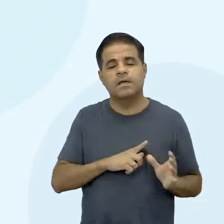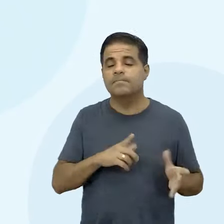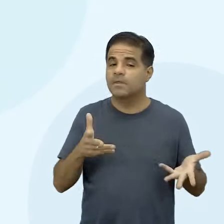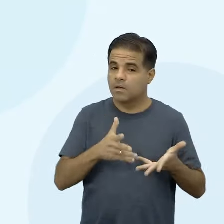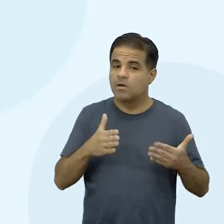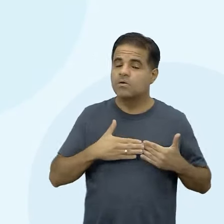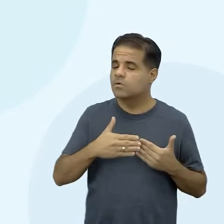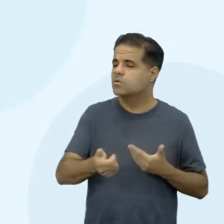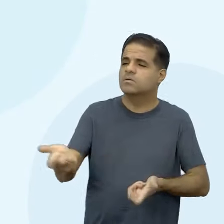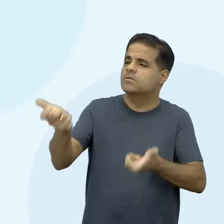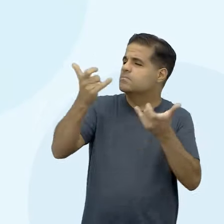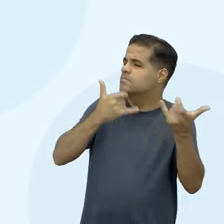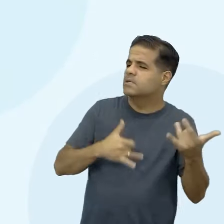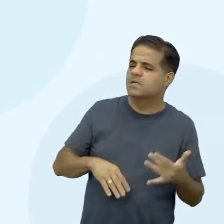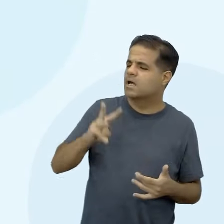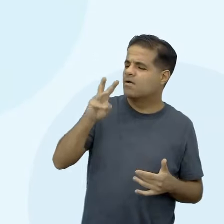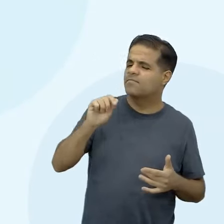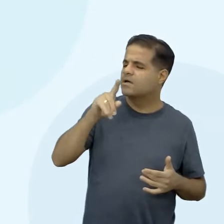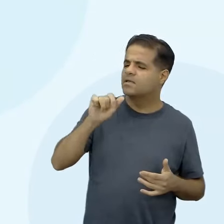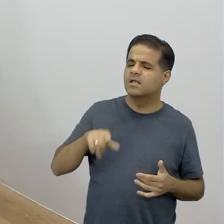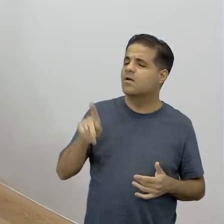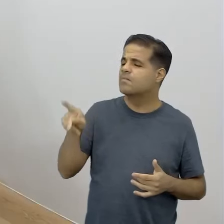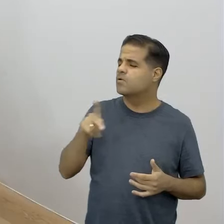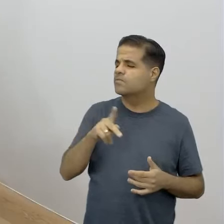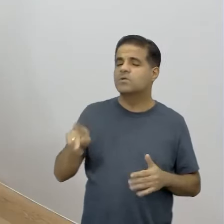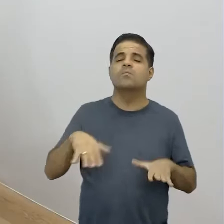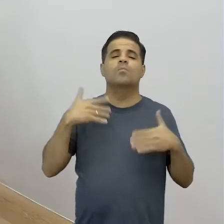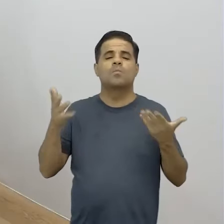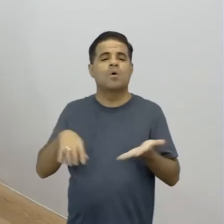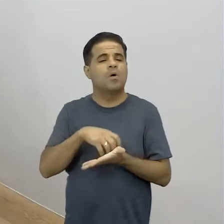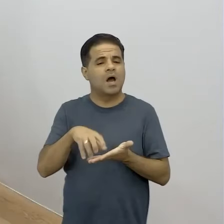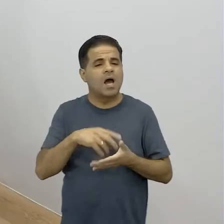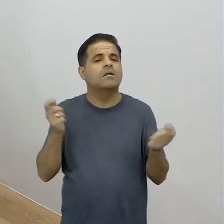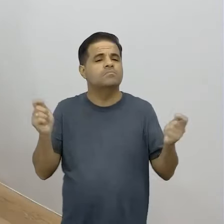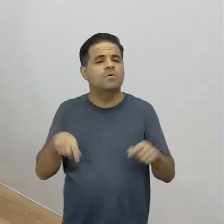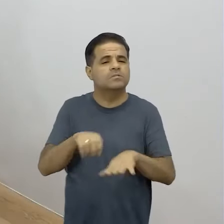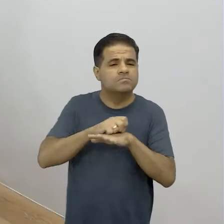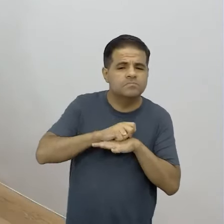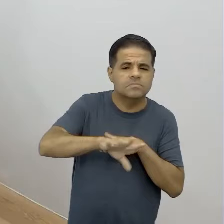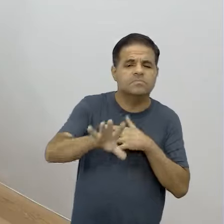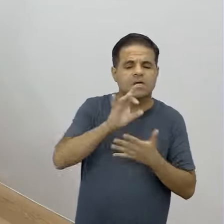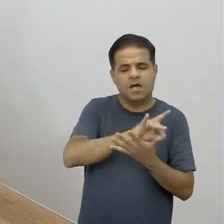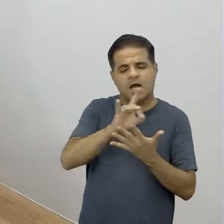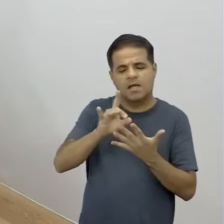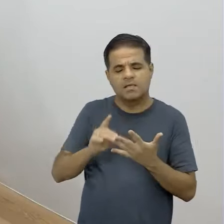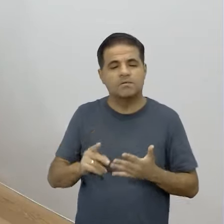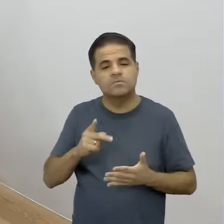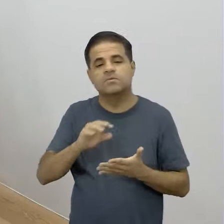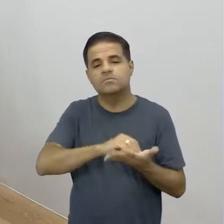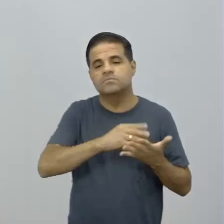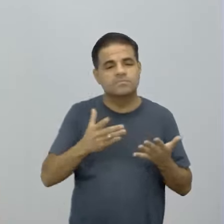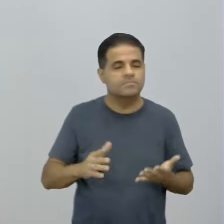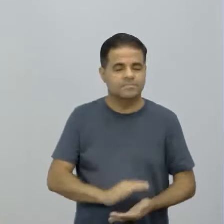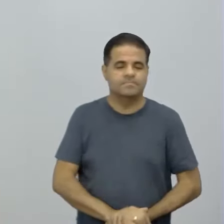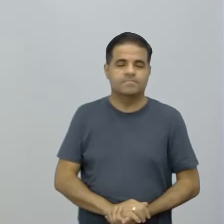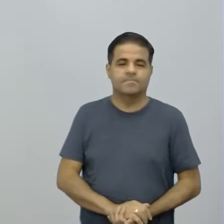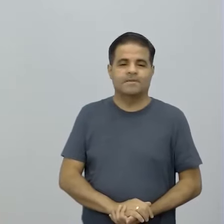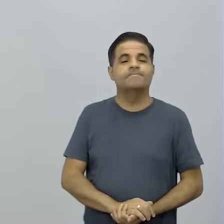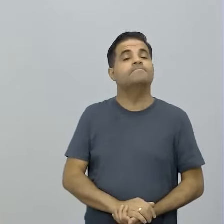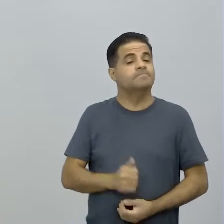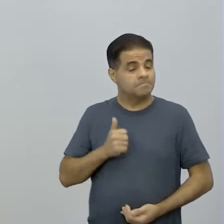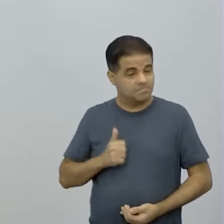Agora, Vanderlei, conta pra gente quem é o professor de qual área que pode dar aí cada um desses componentes. Muito